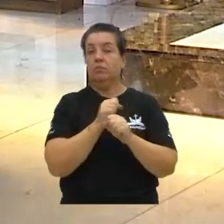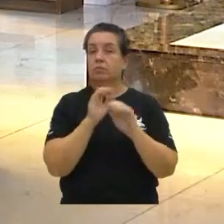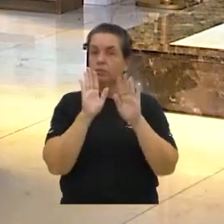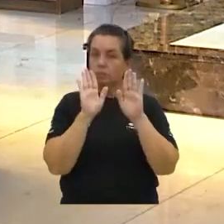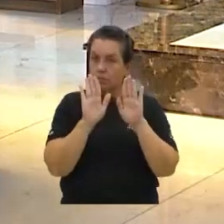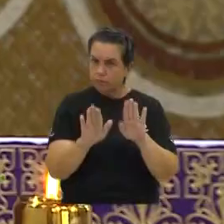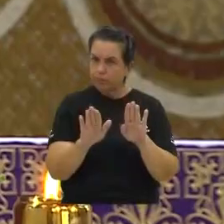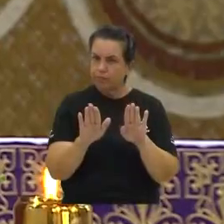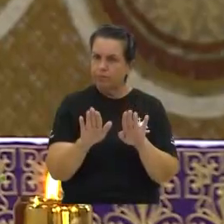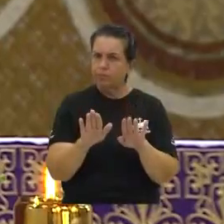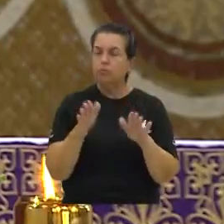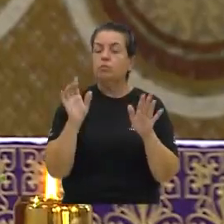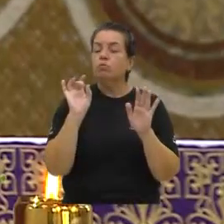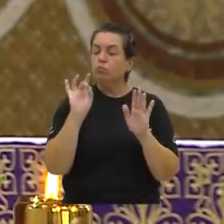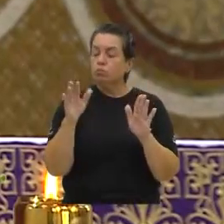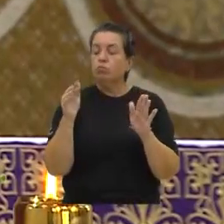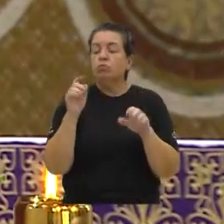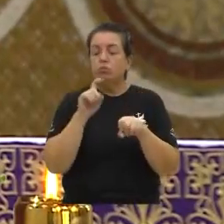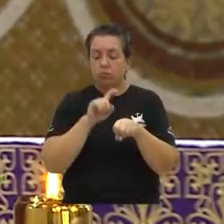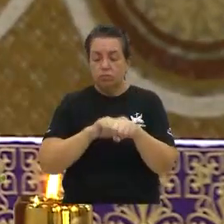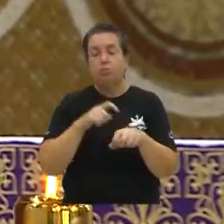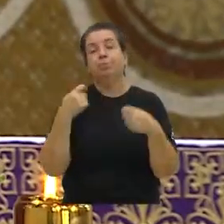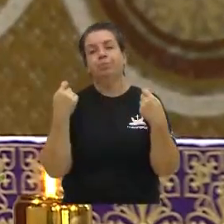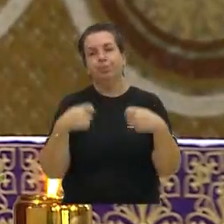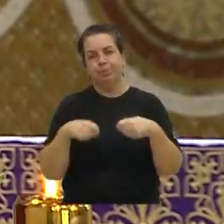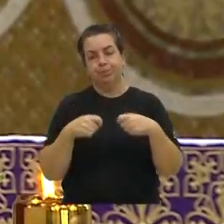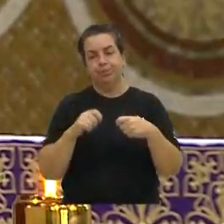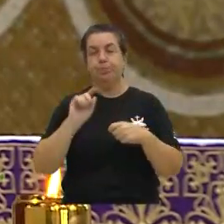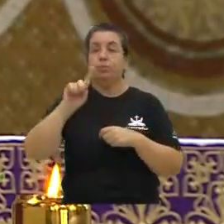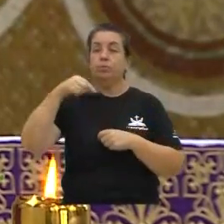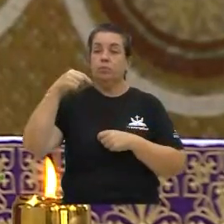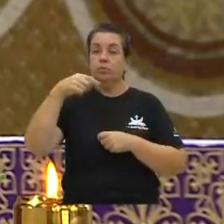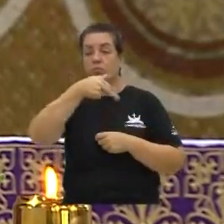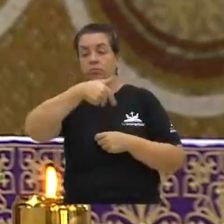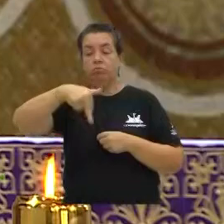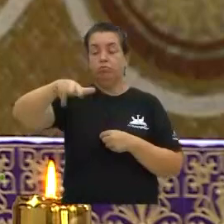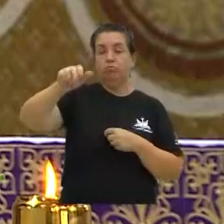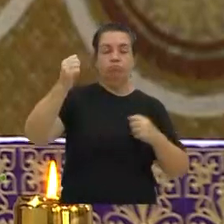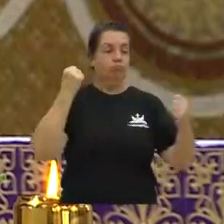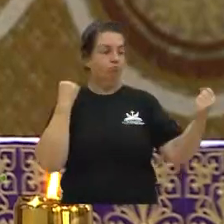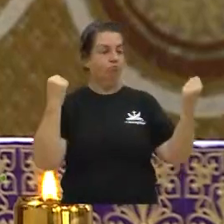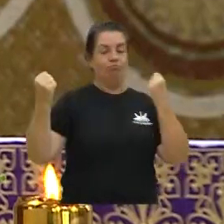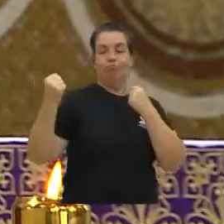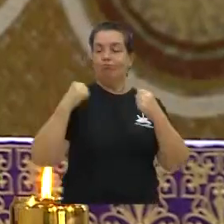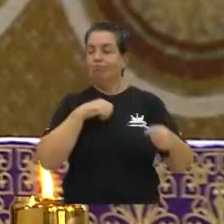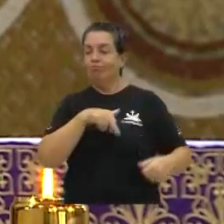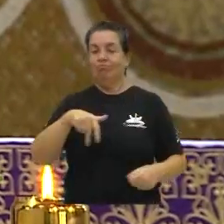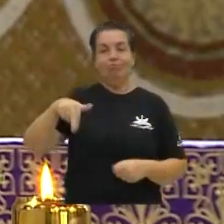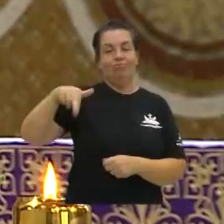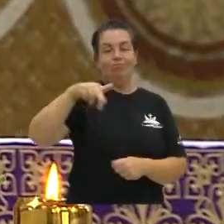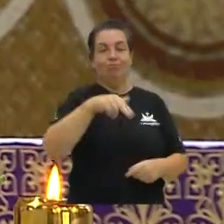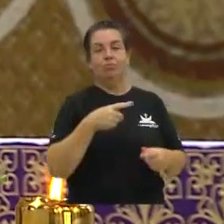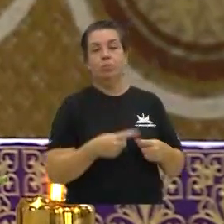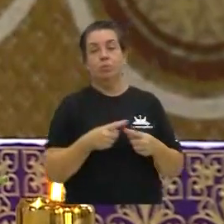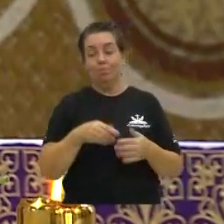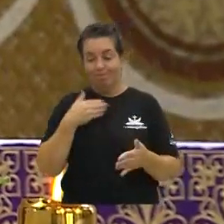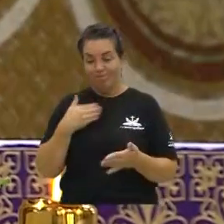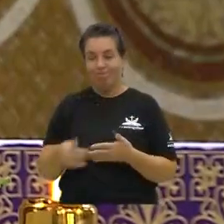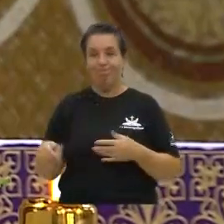Fique-se o tempo limitado e depois movimenta-se, porque senão você vai